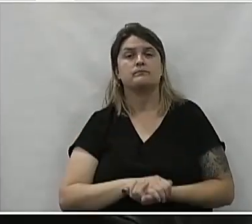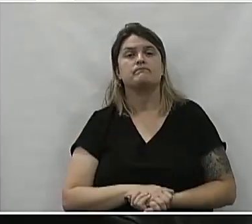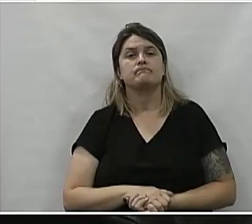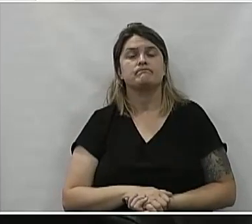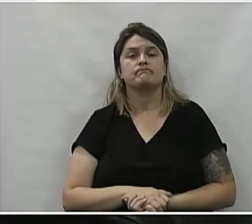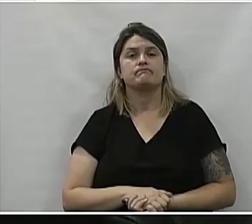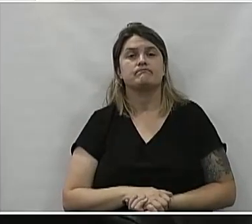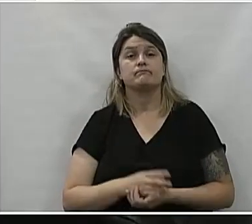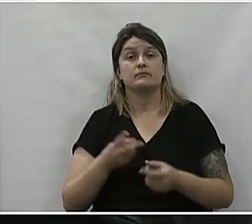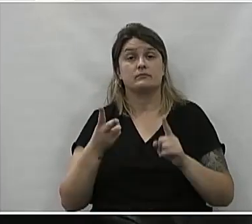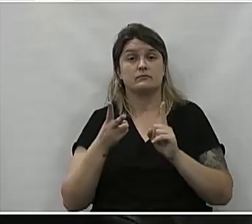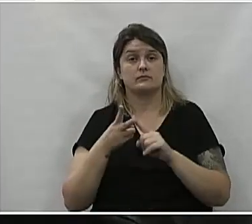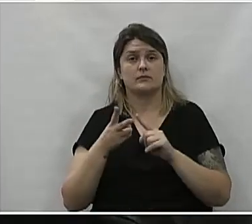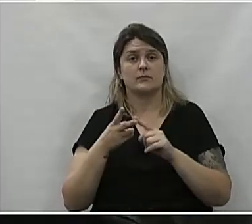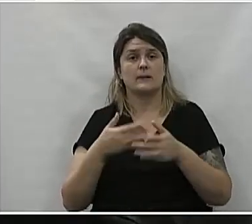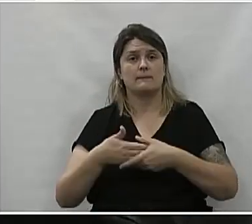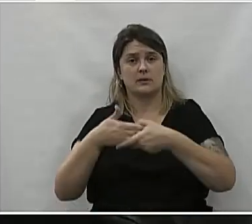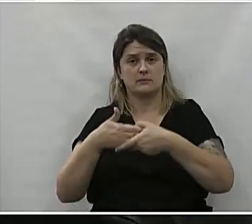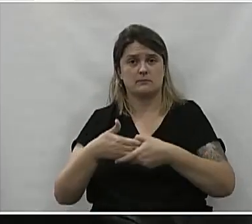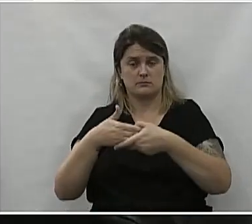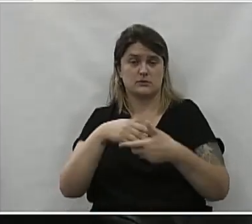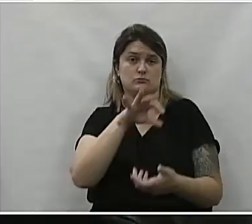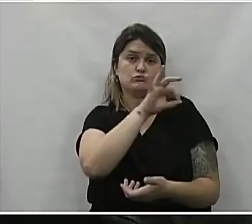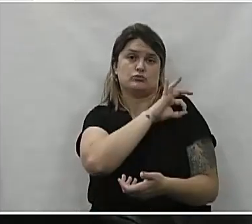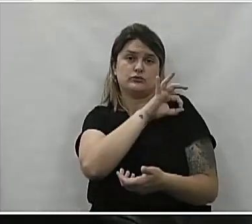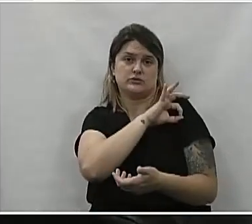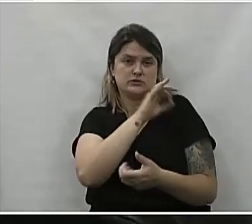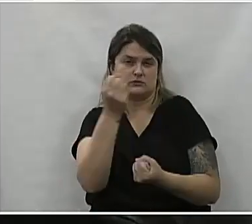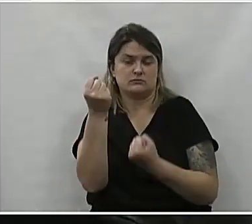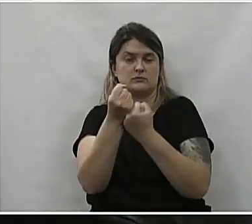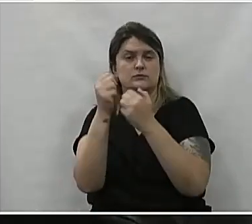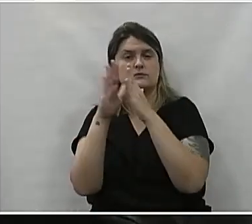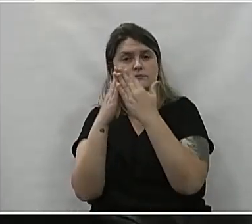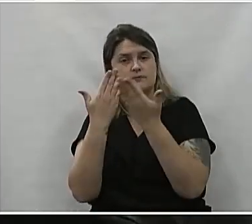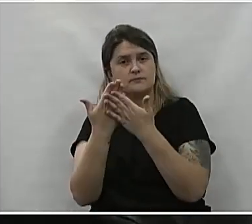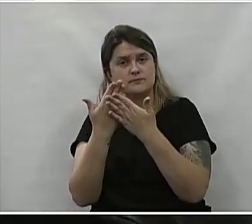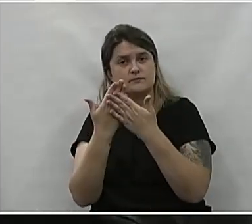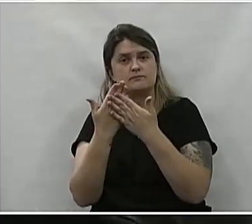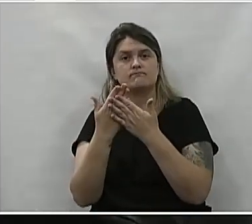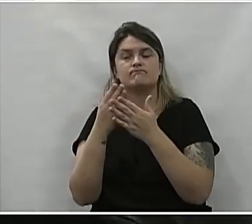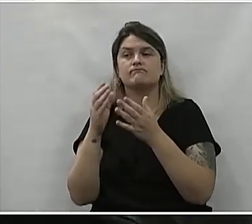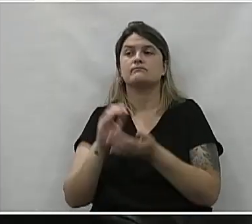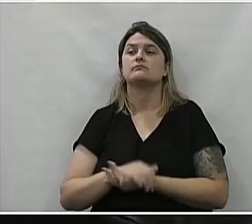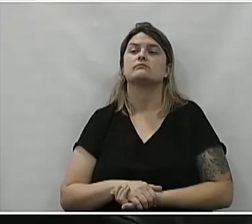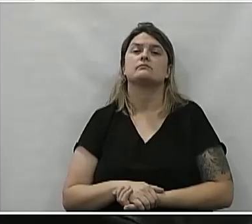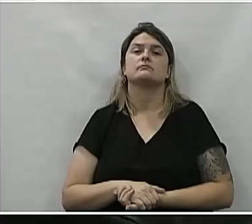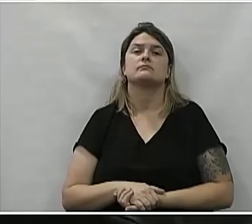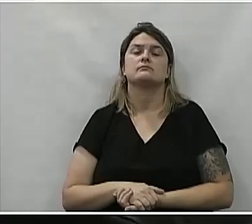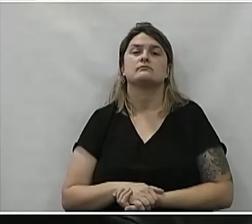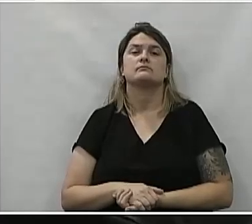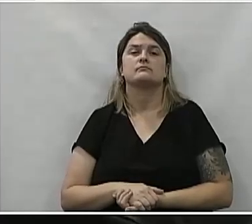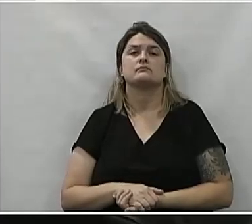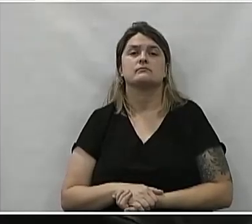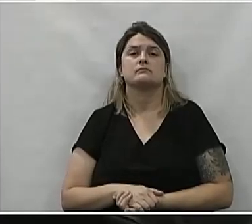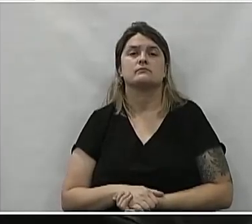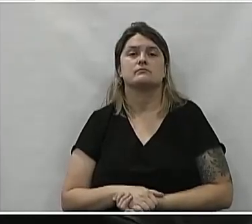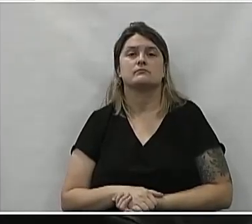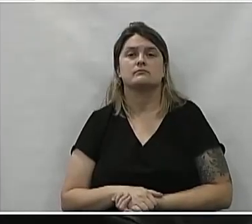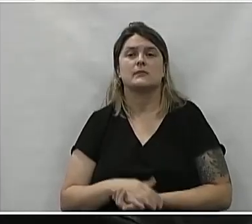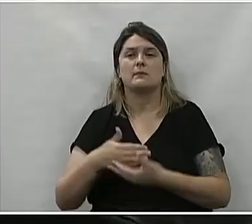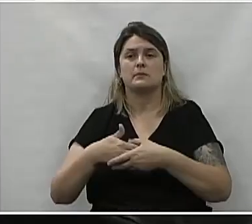Parabenizar Os membros do batalhão E da patrulha Escolar Comunitária Parabenizar O